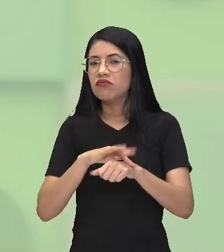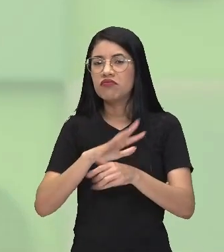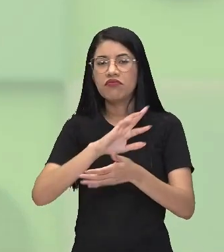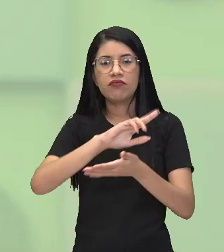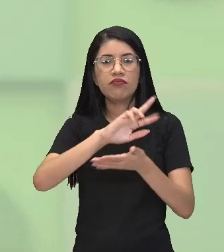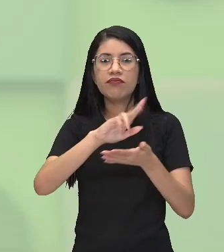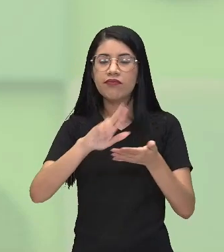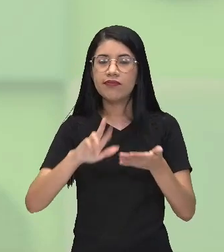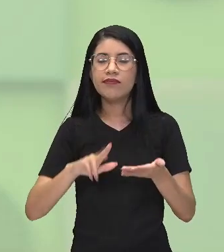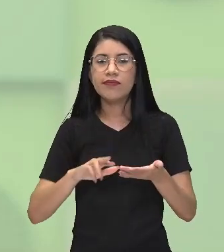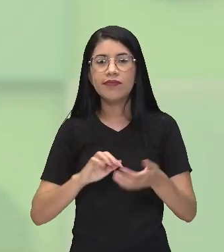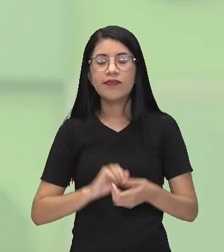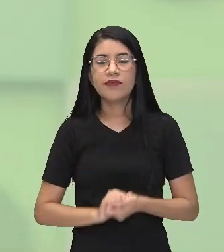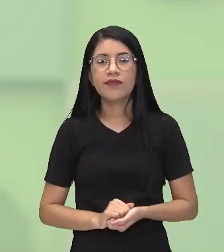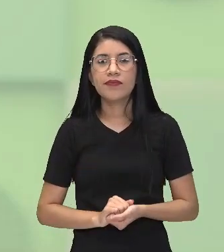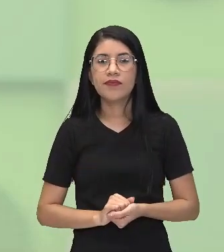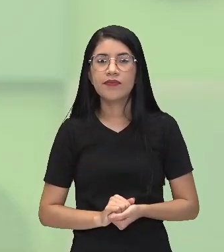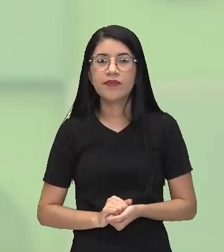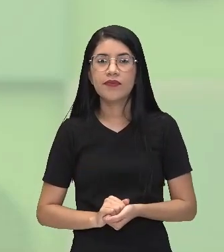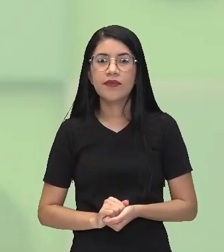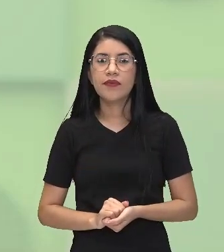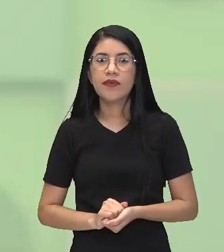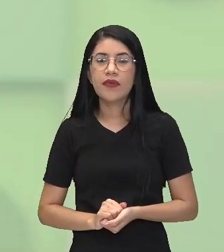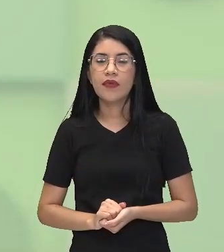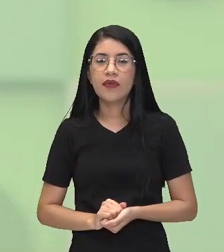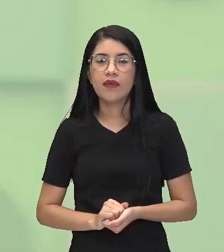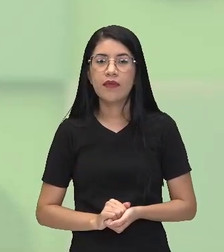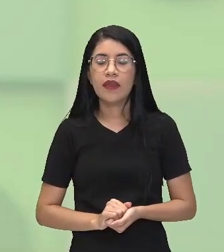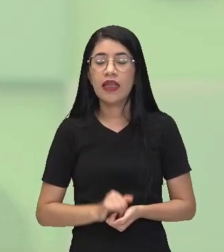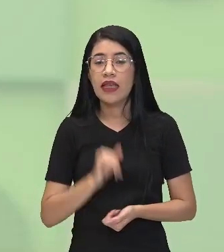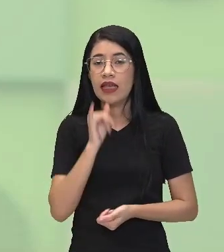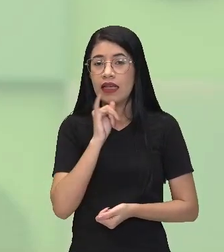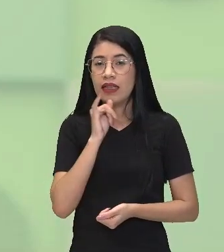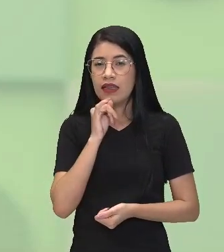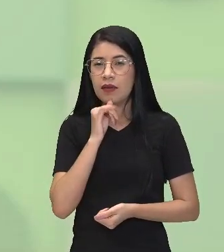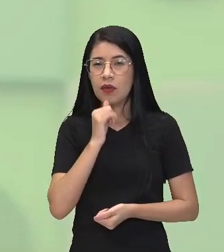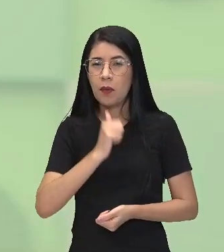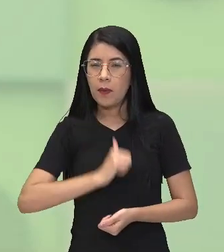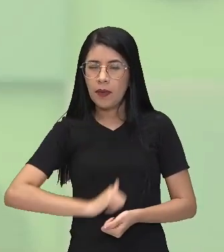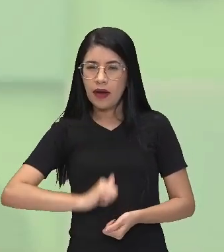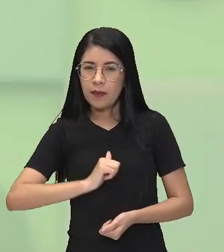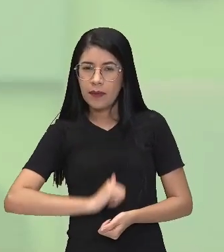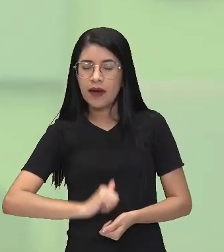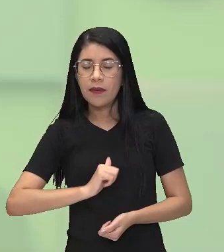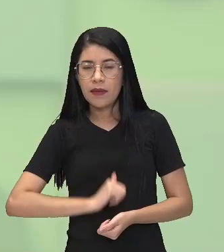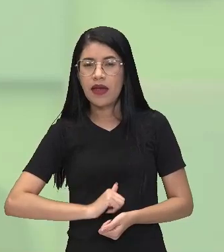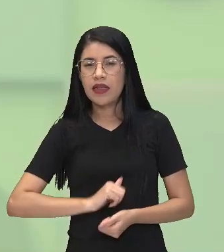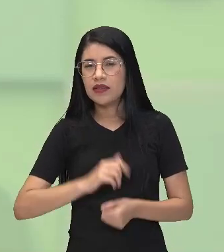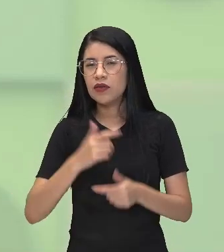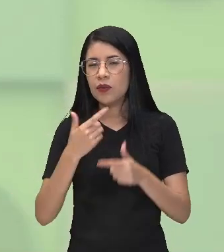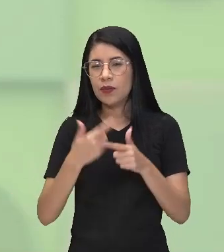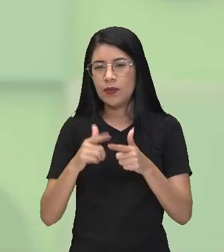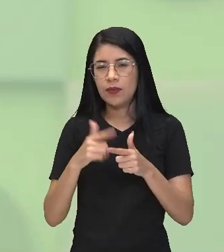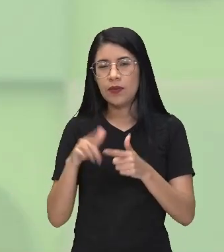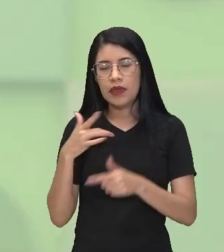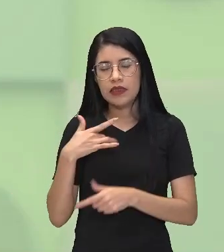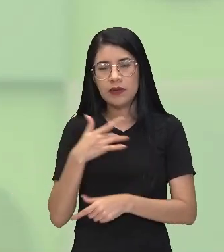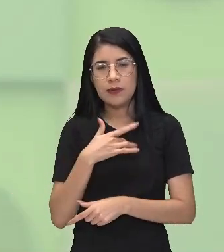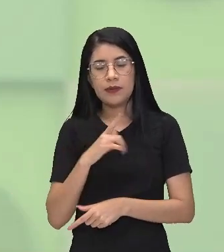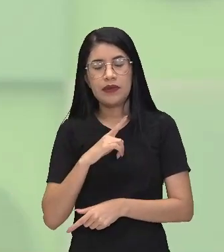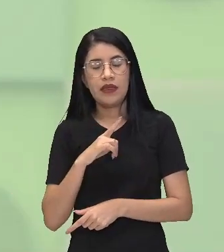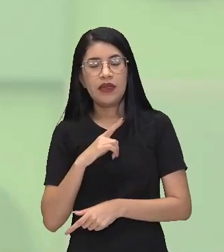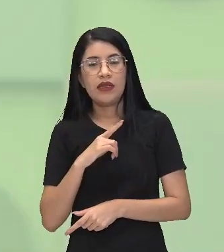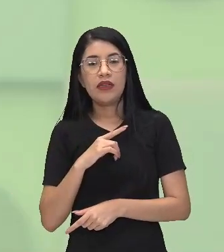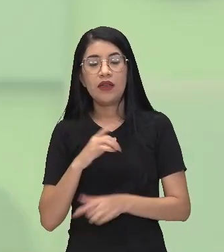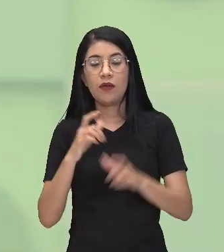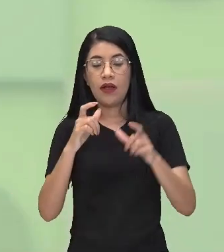ali, se uma diarreia causasse problemas de saúde na cidade, na